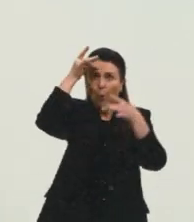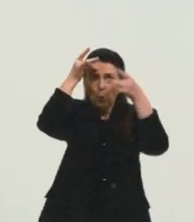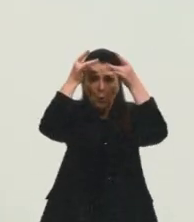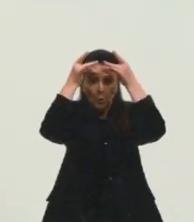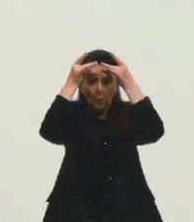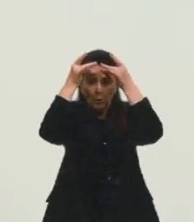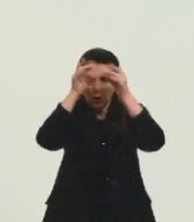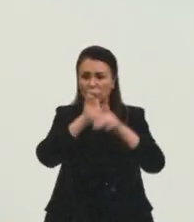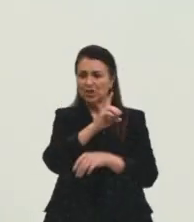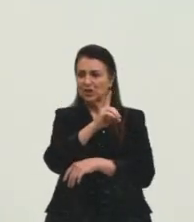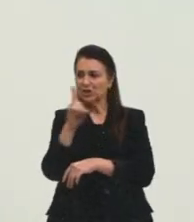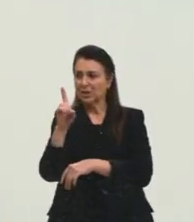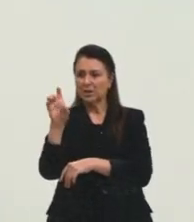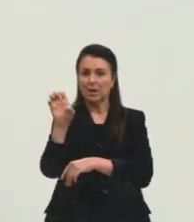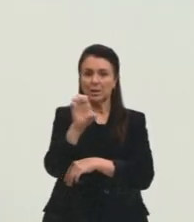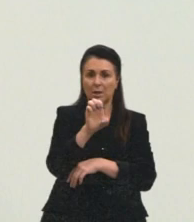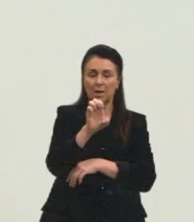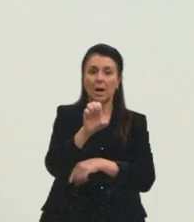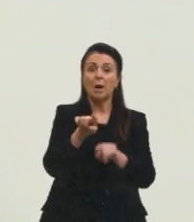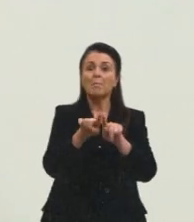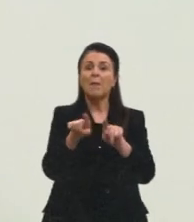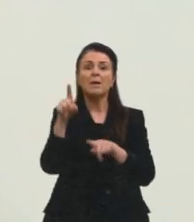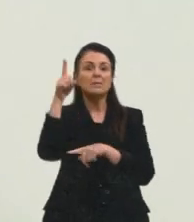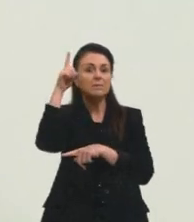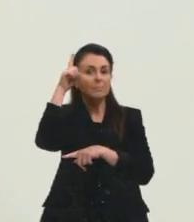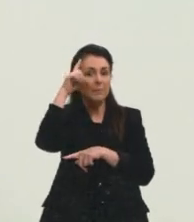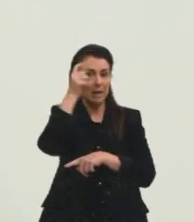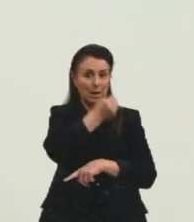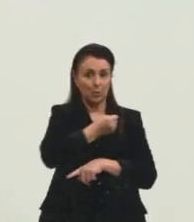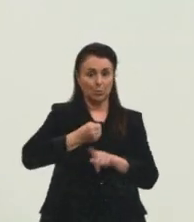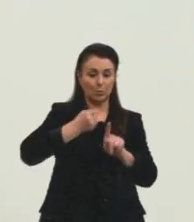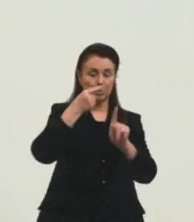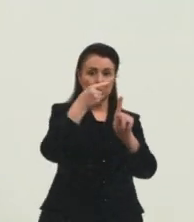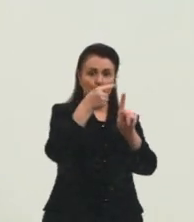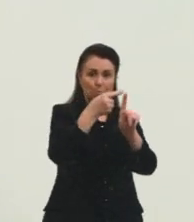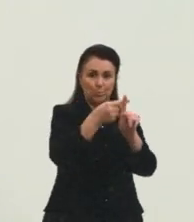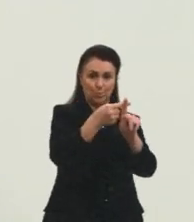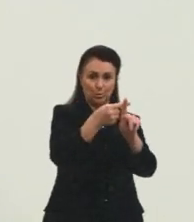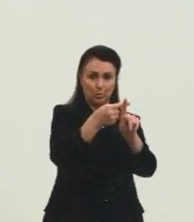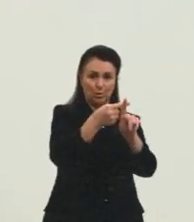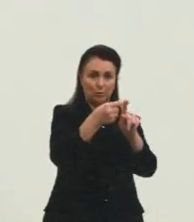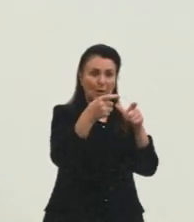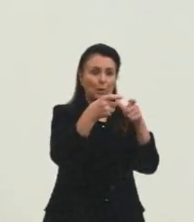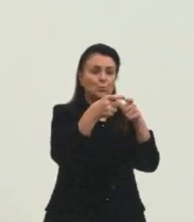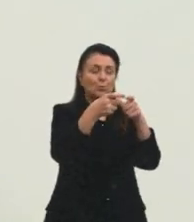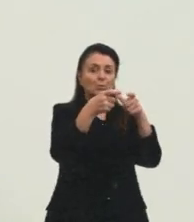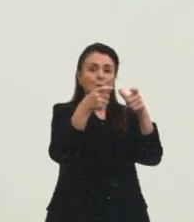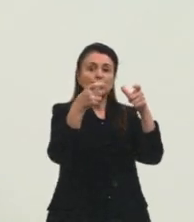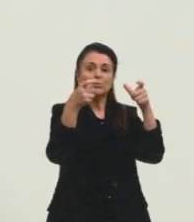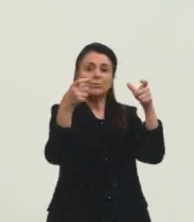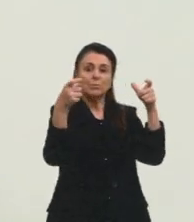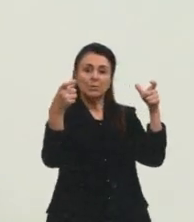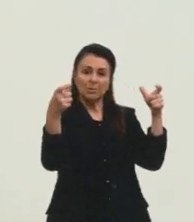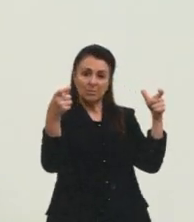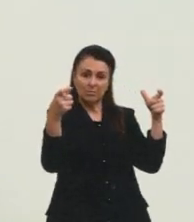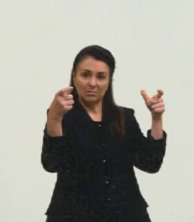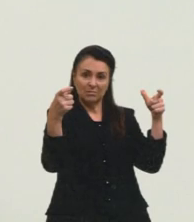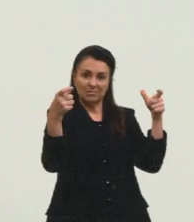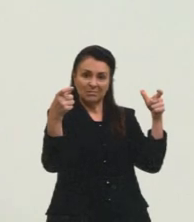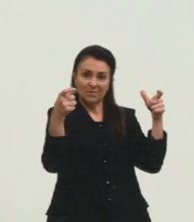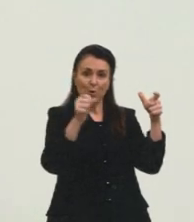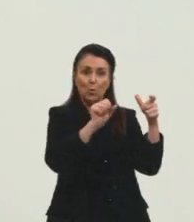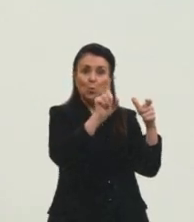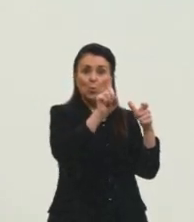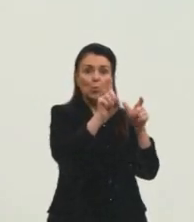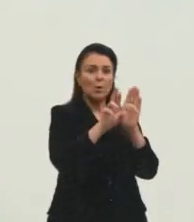direita ou para esquerda né sempre pense o número da Positivo aqui ele é um número maior do que esse um aqui na verdade é sim